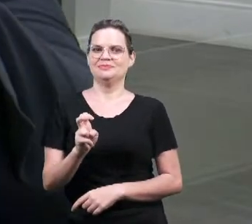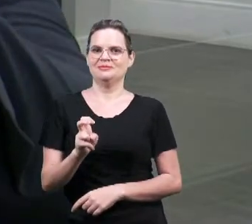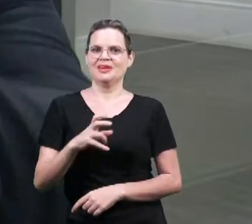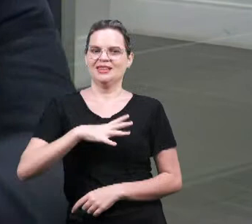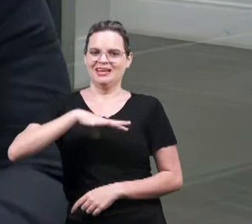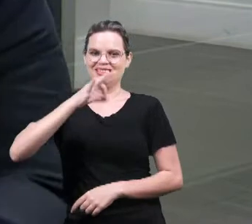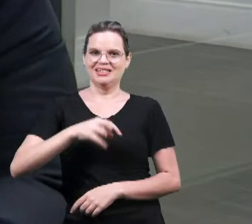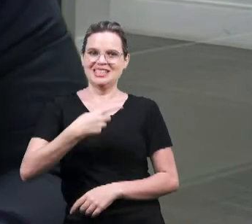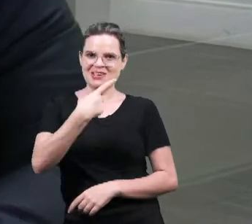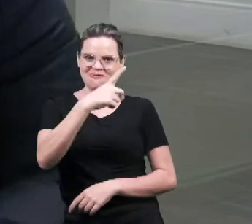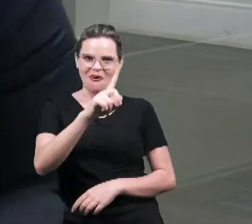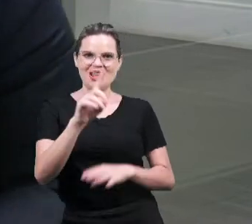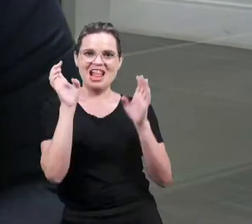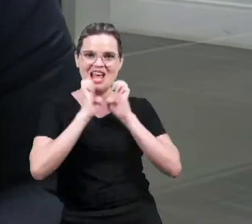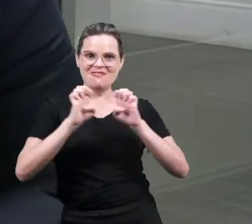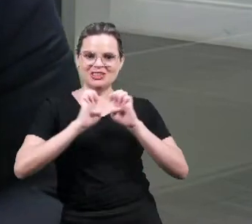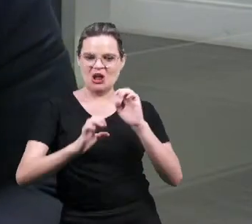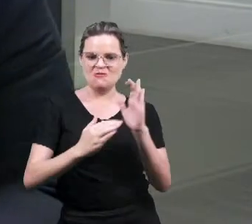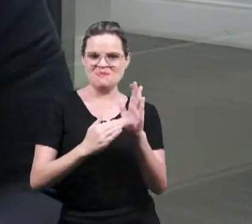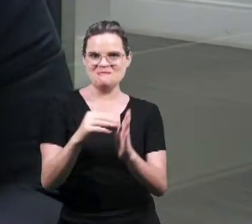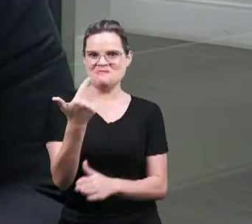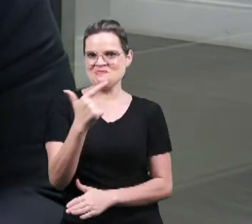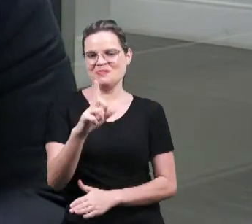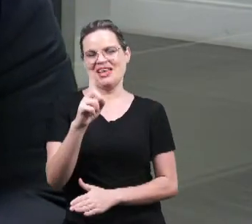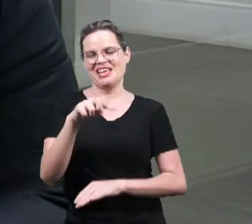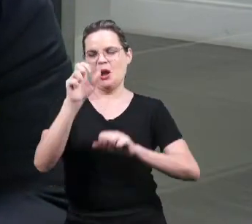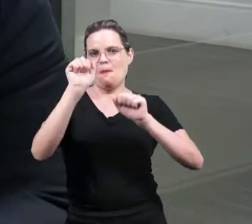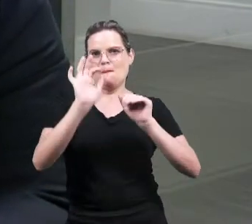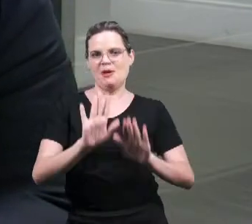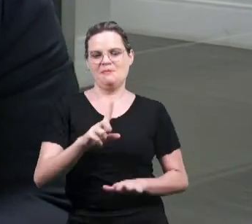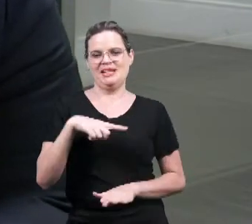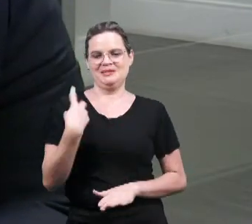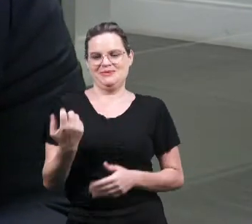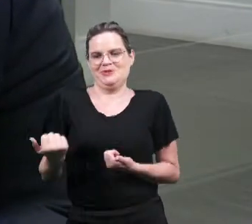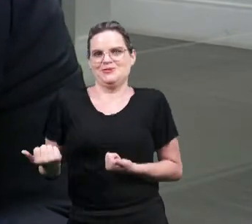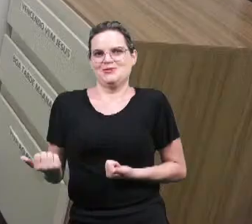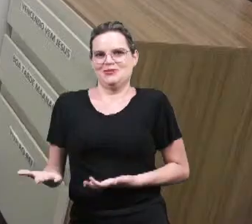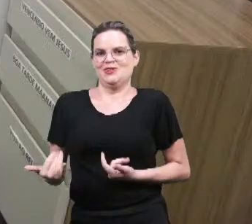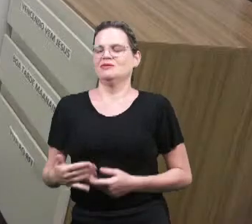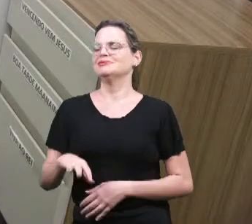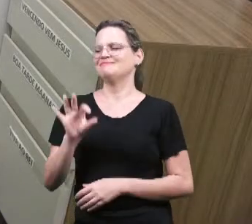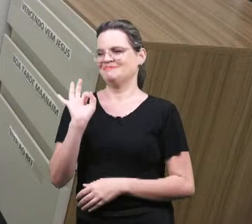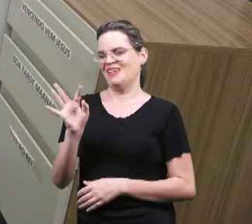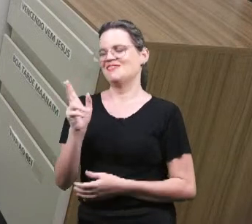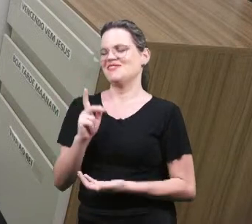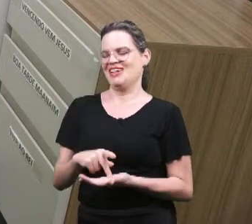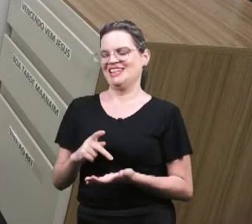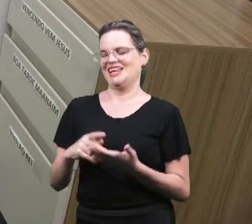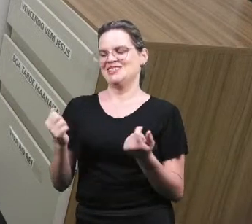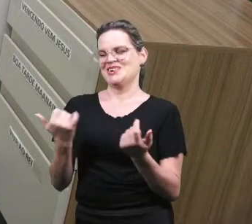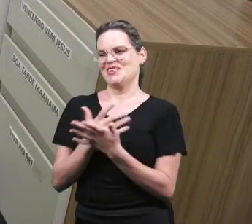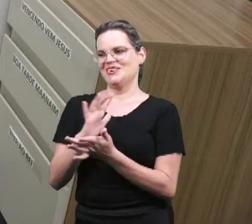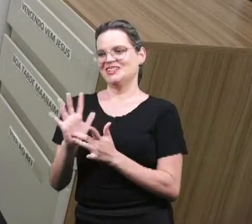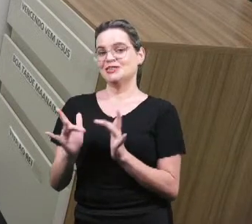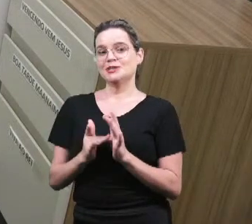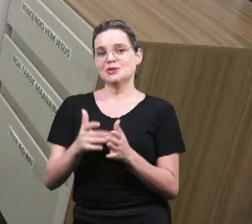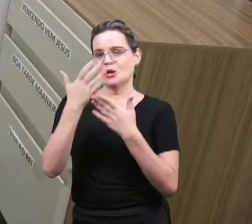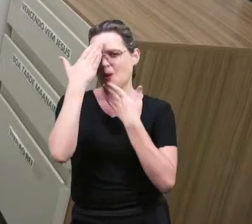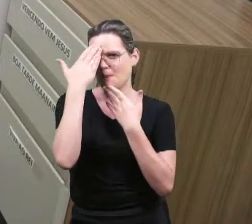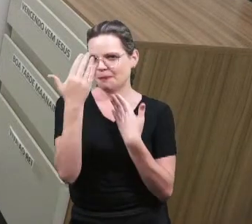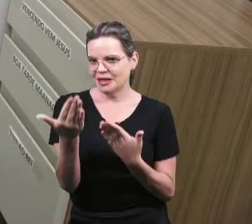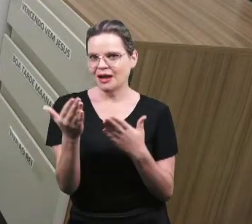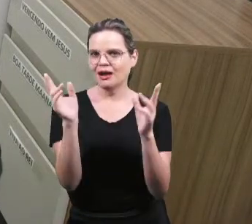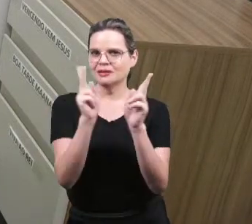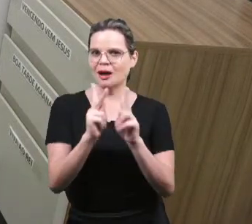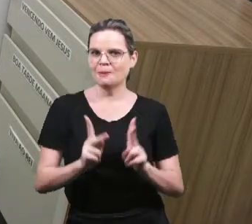Evangelho Sem Fronteiras, que tem sido uma benção aí para os nossos jovens, né? É verdade, glória a Jesus. Muito obrigado mais uma vez, a paz do Senhor,